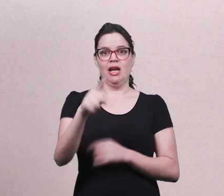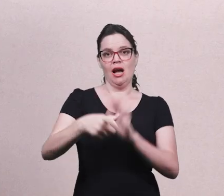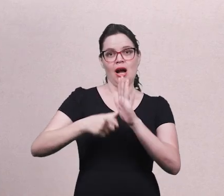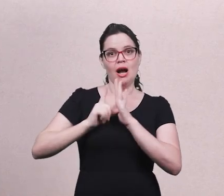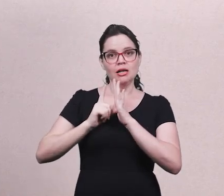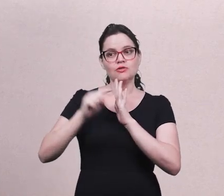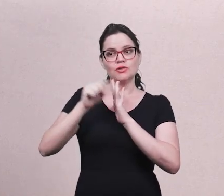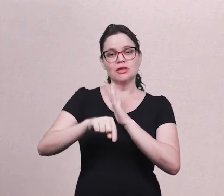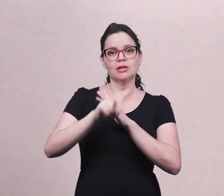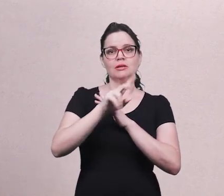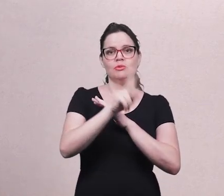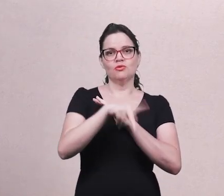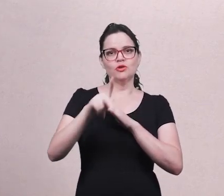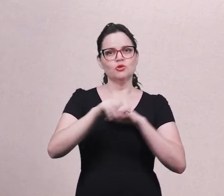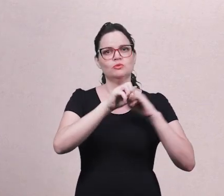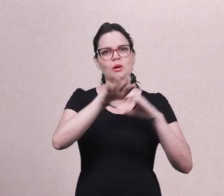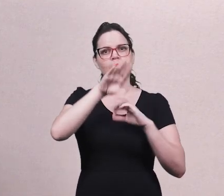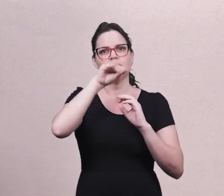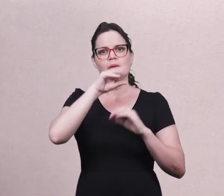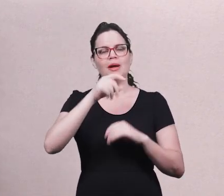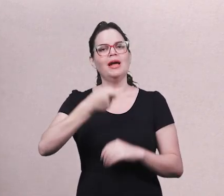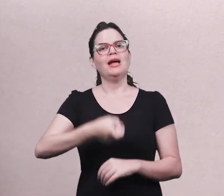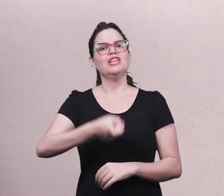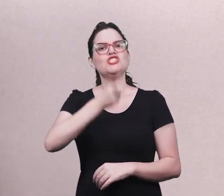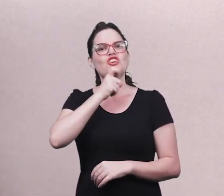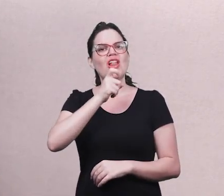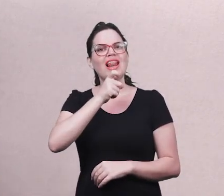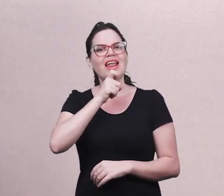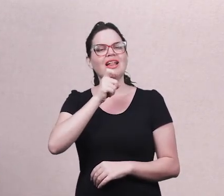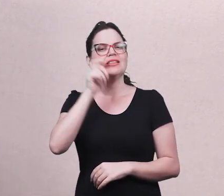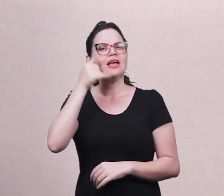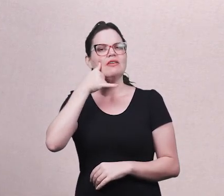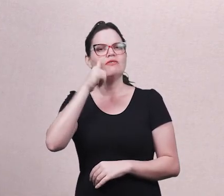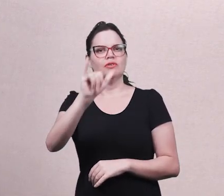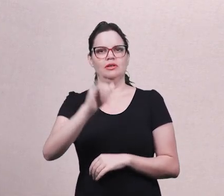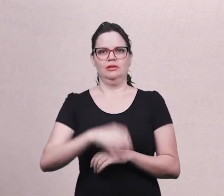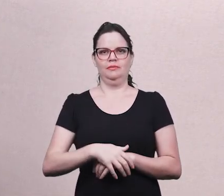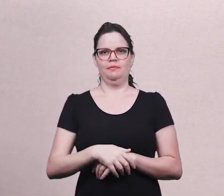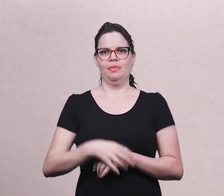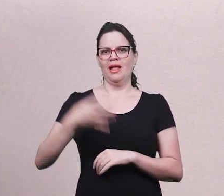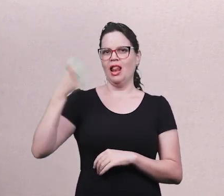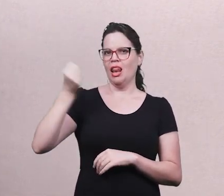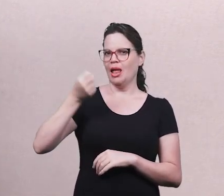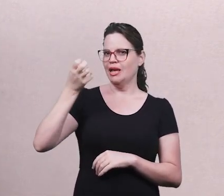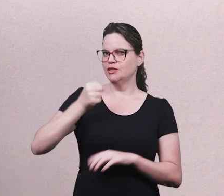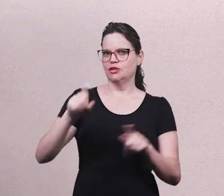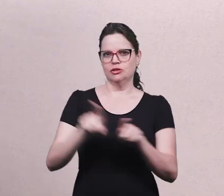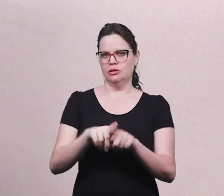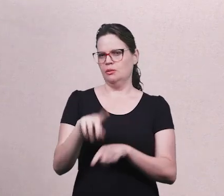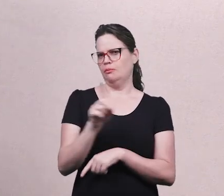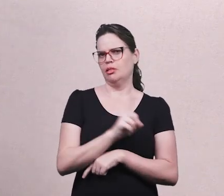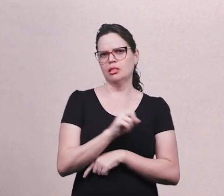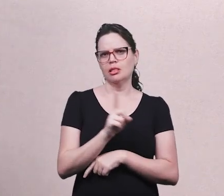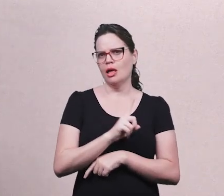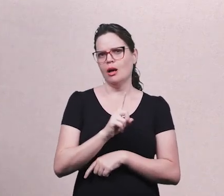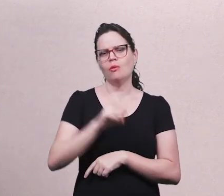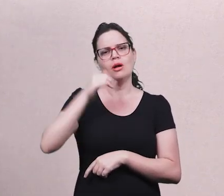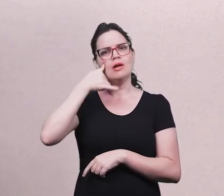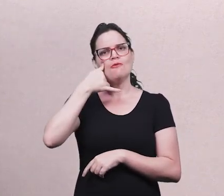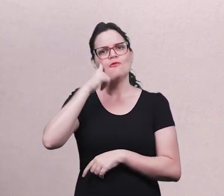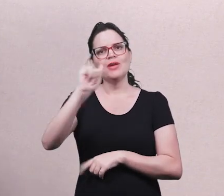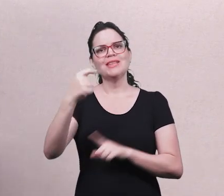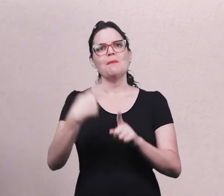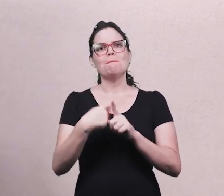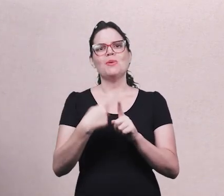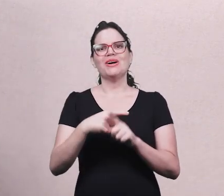está trabalhando com a voz, não tomar muitos gelados, não ingerir leite, por exemplo, ou derivados